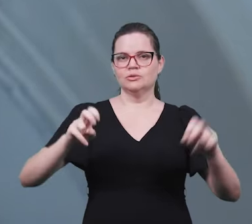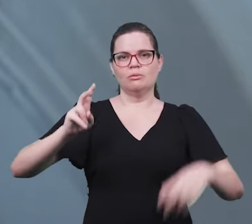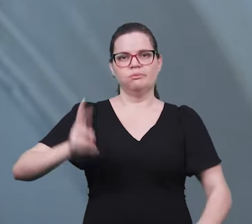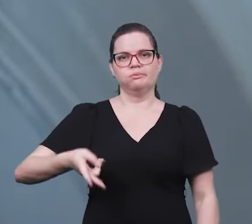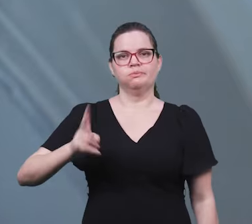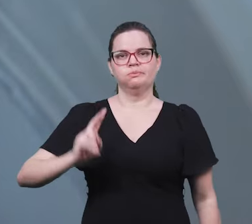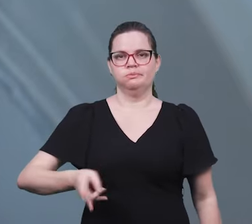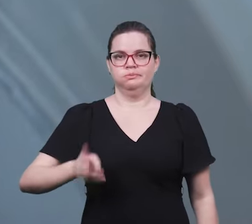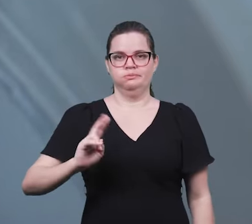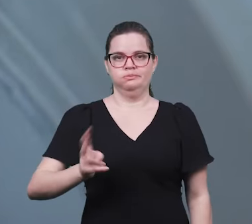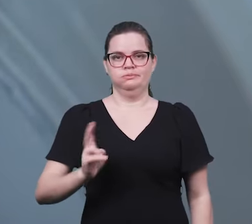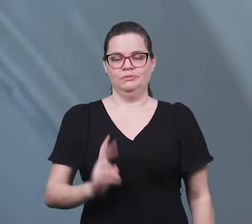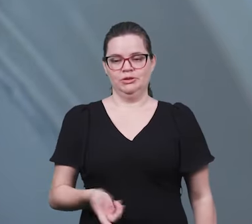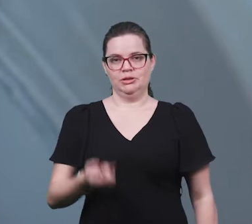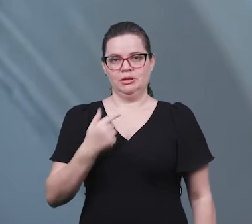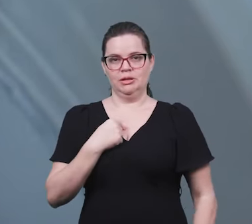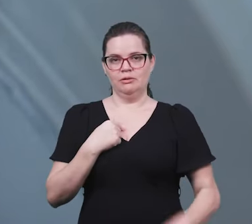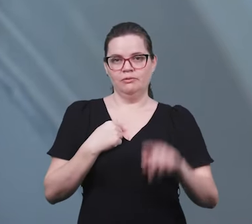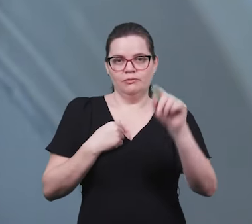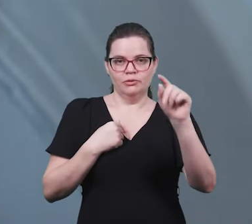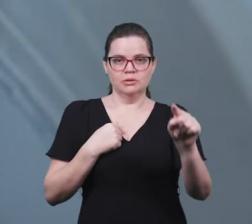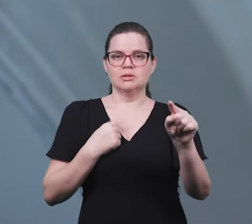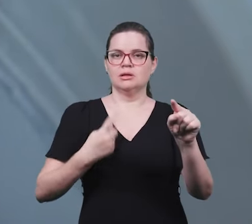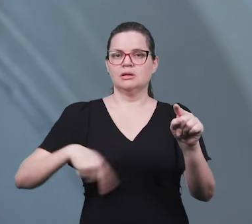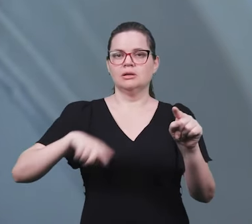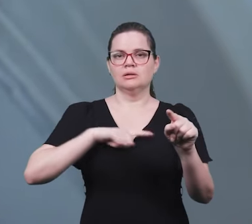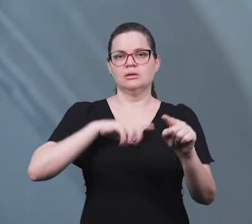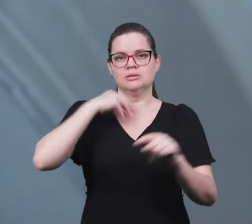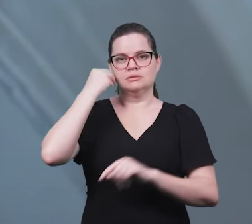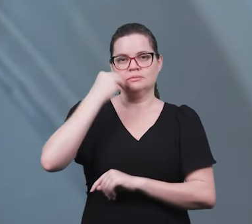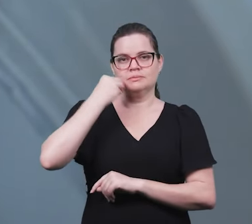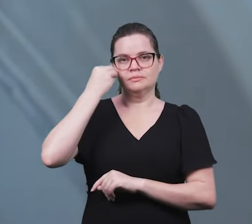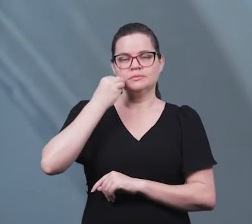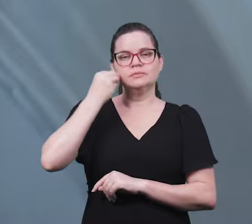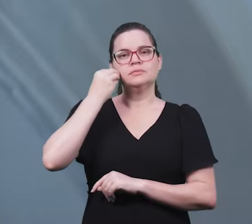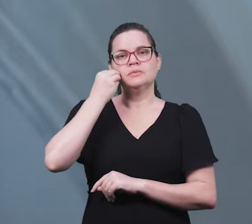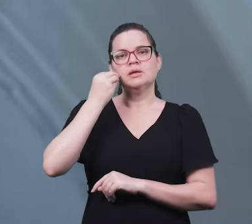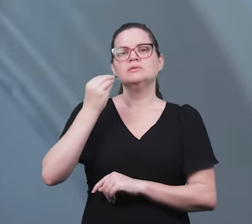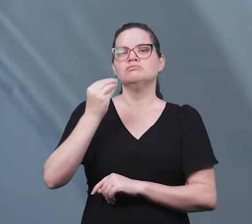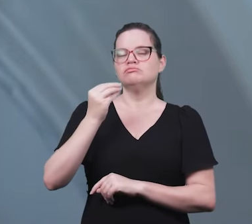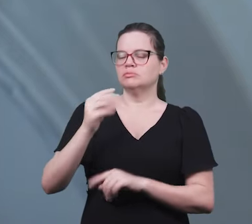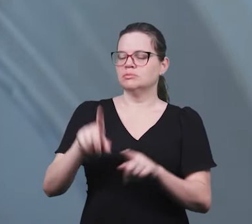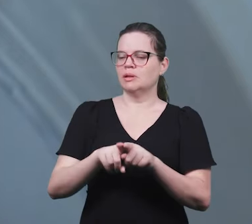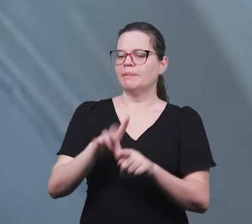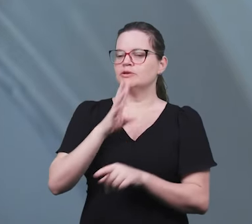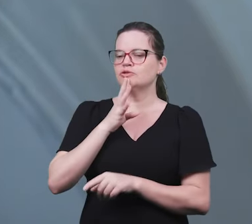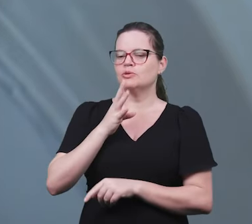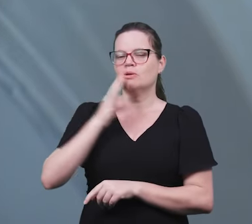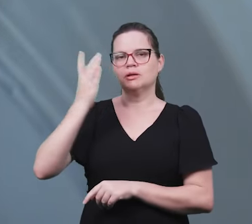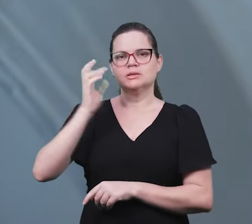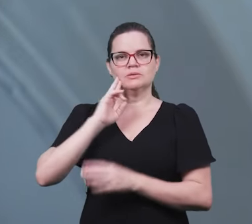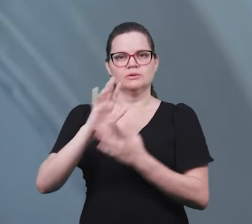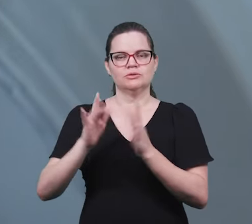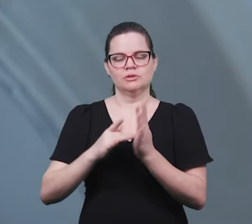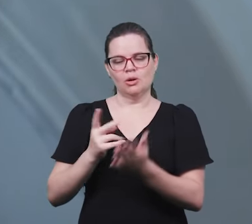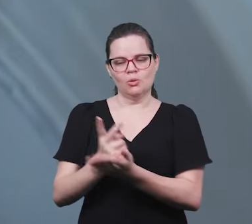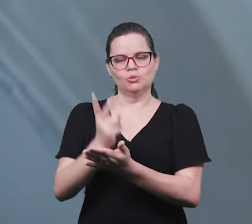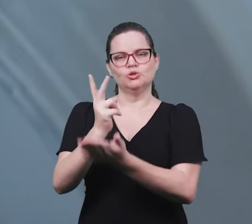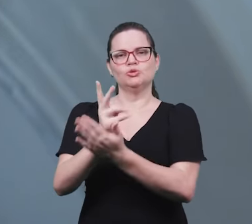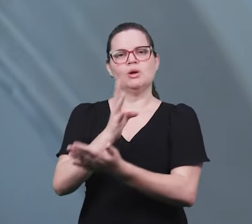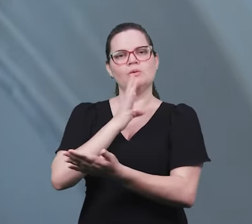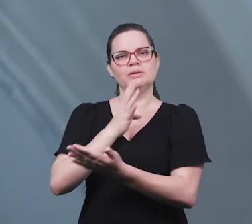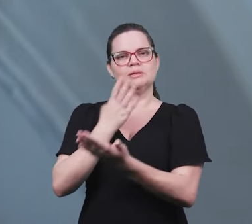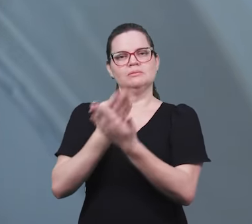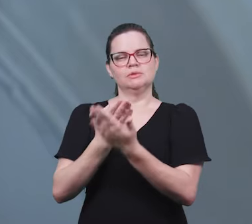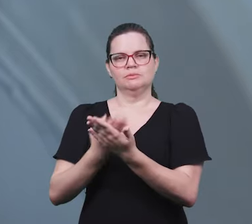não só tenhamos uma experiência com Jesus, mas conheçamos e prossigamos em conhecer, que é o que a palavra nos orienta.